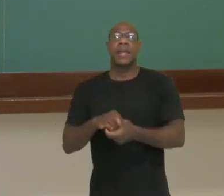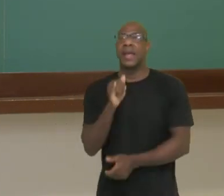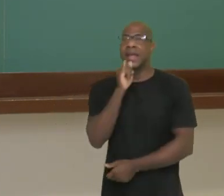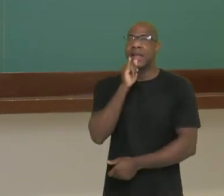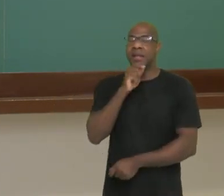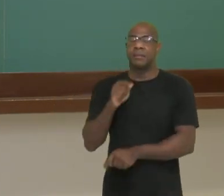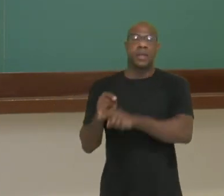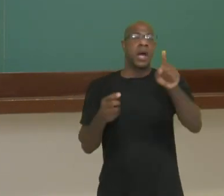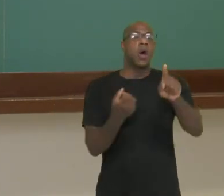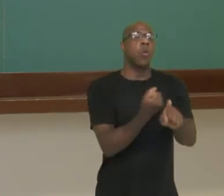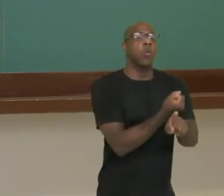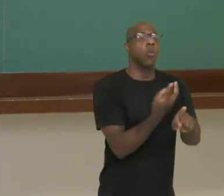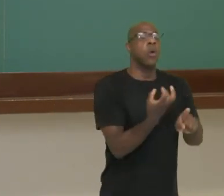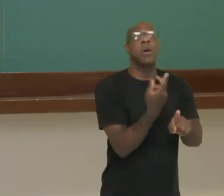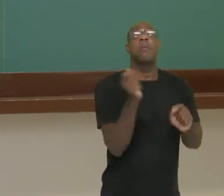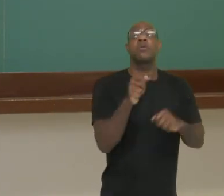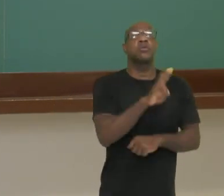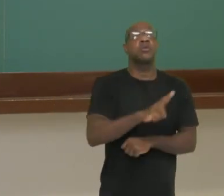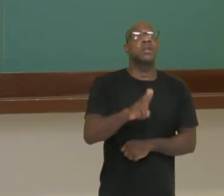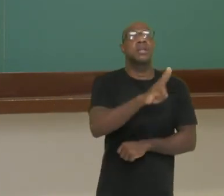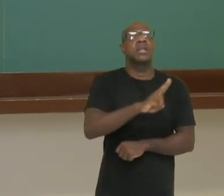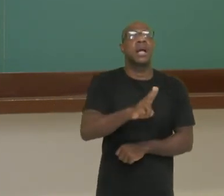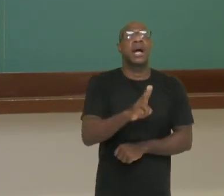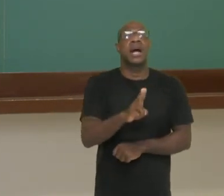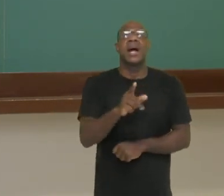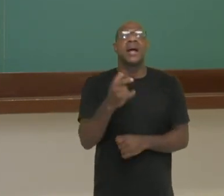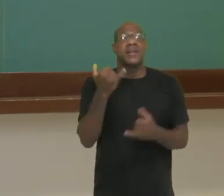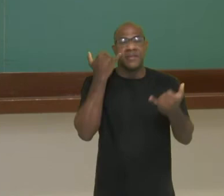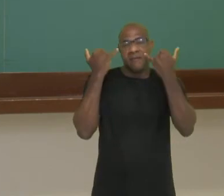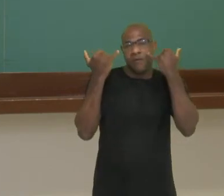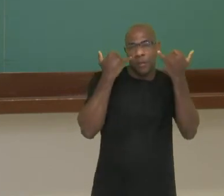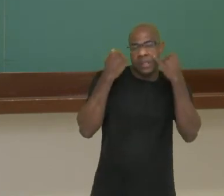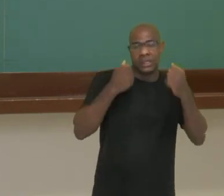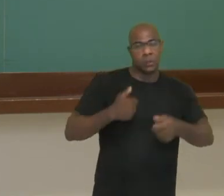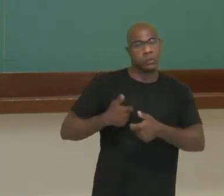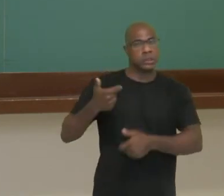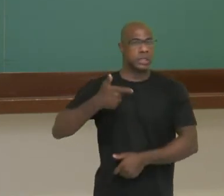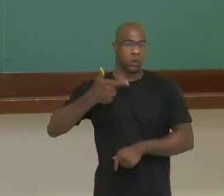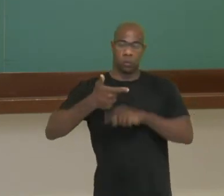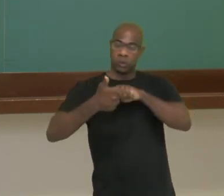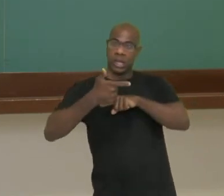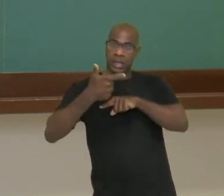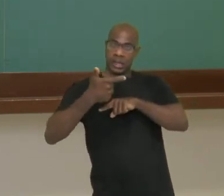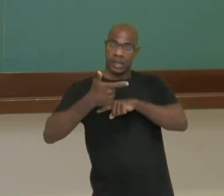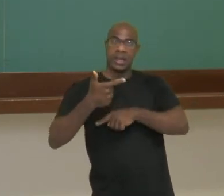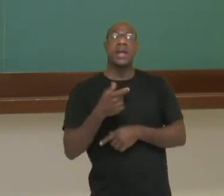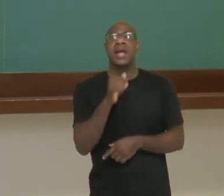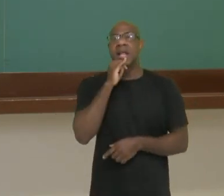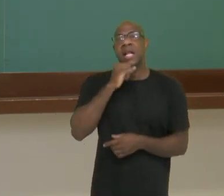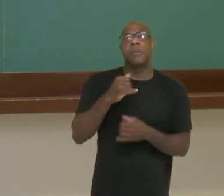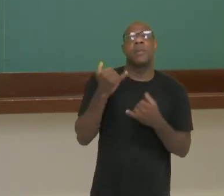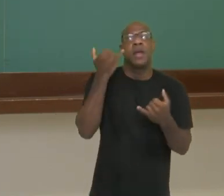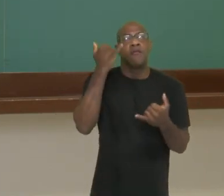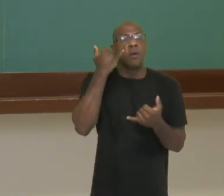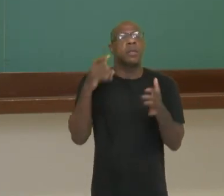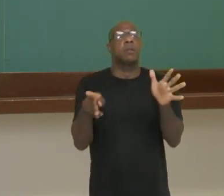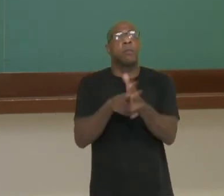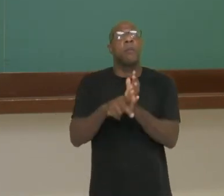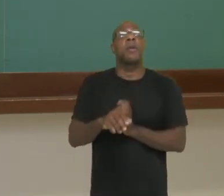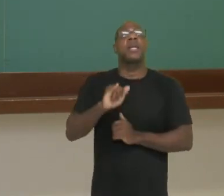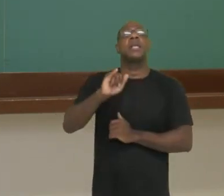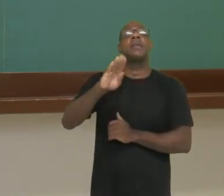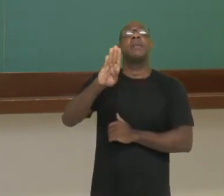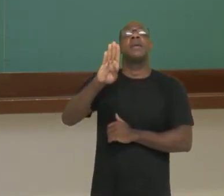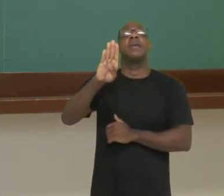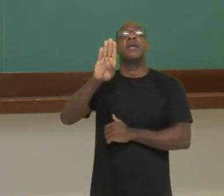a quantitativa ela pode utilizar dentro daqueles dados secundários, né? Os dados, por exemplo, do IBGE, para ela